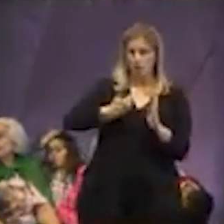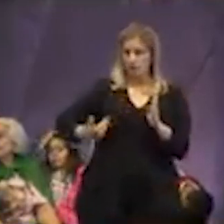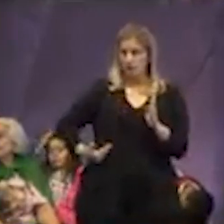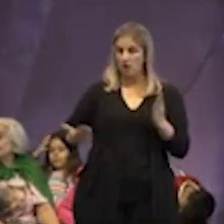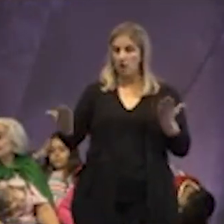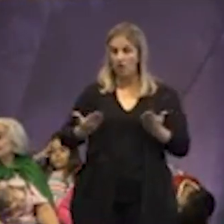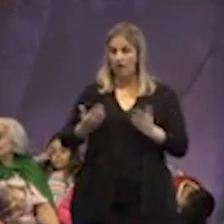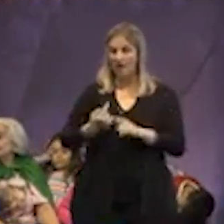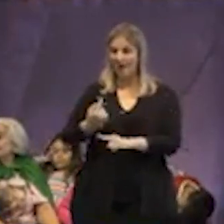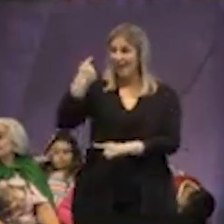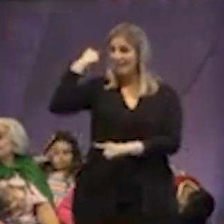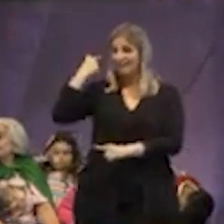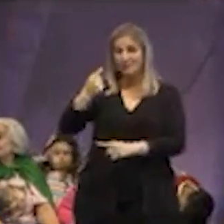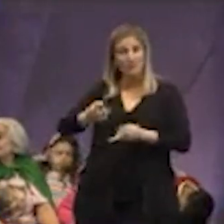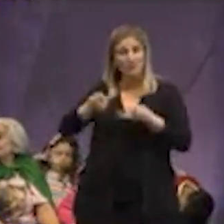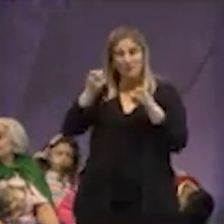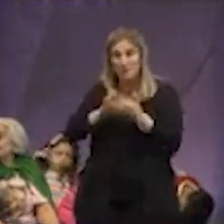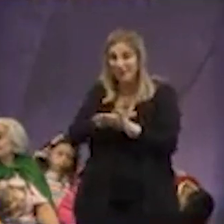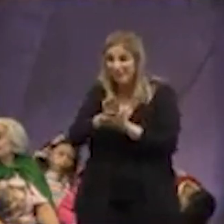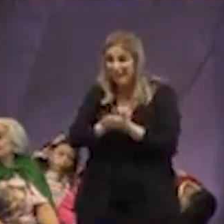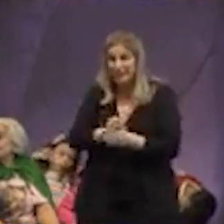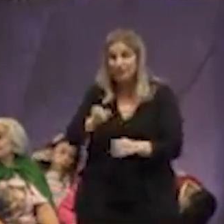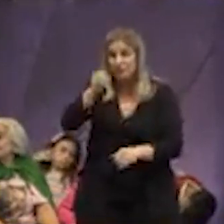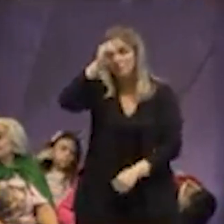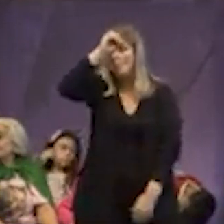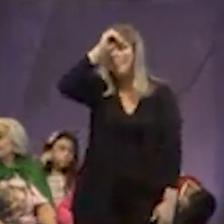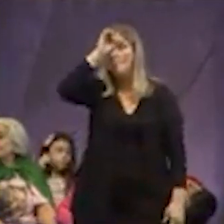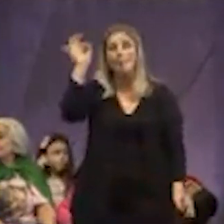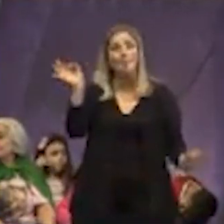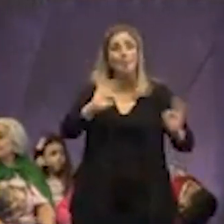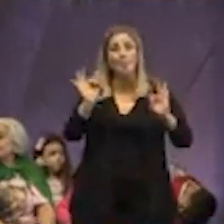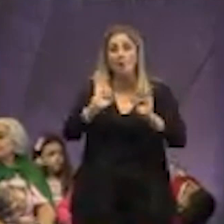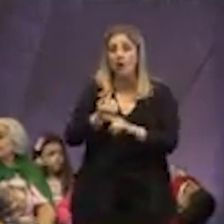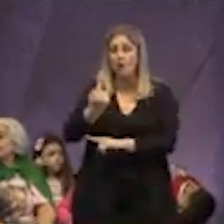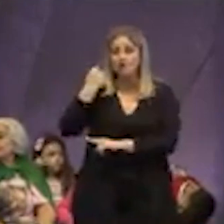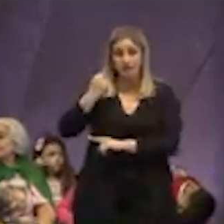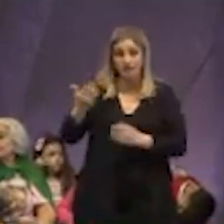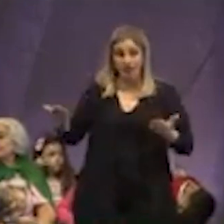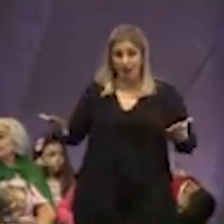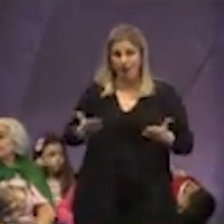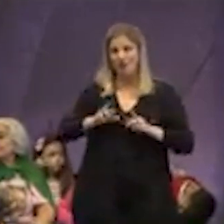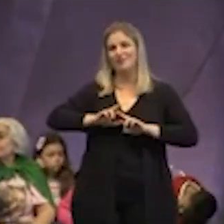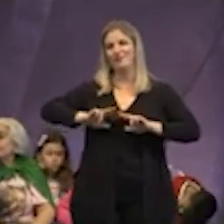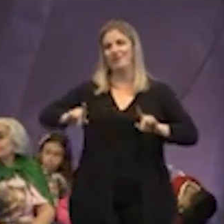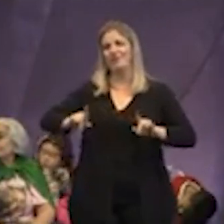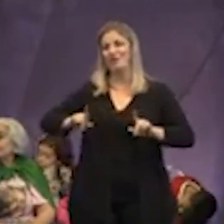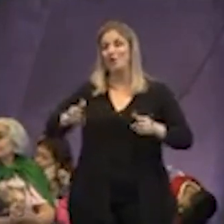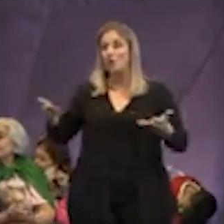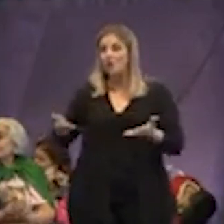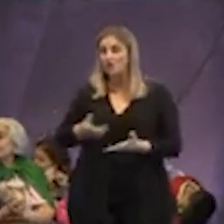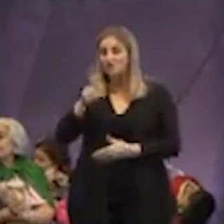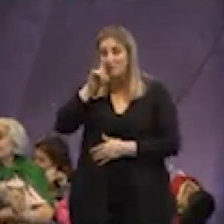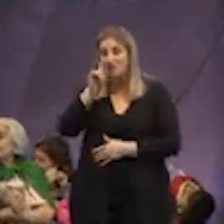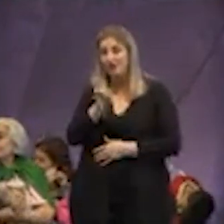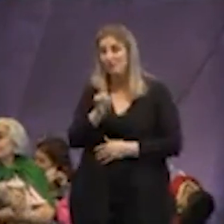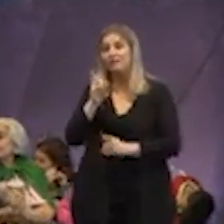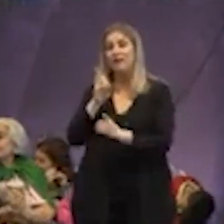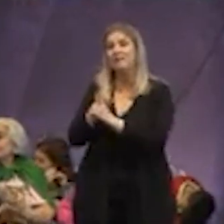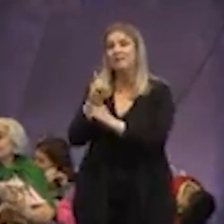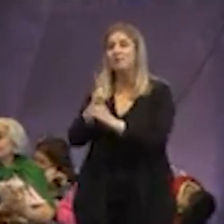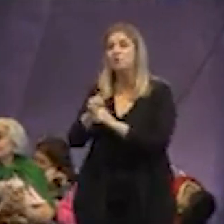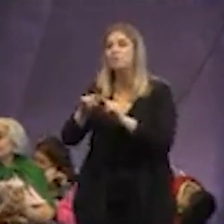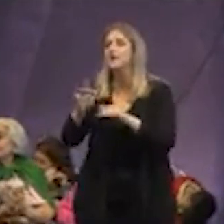Essas máscaras tinham que cair. Como pode, né? Quantas mães não são atendidas? Mas como diz aí